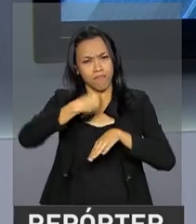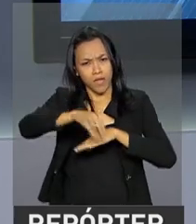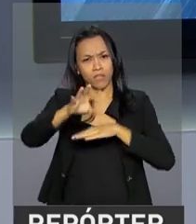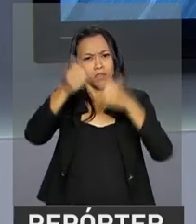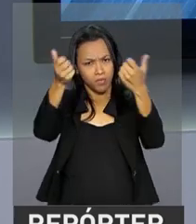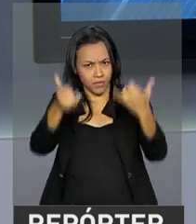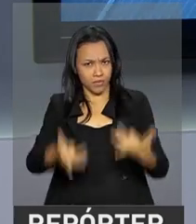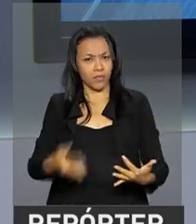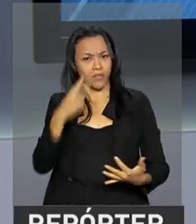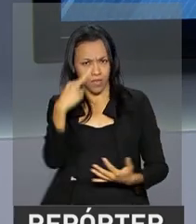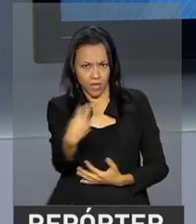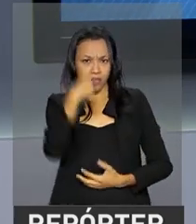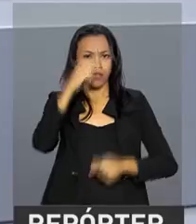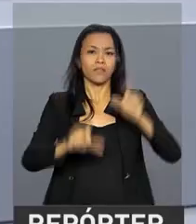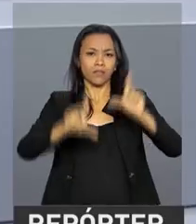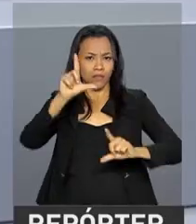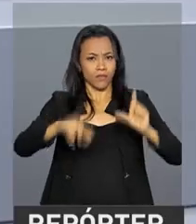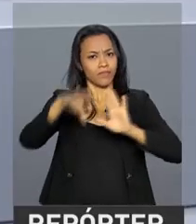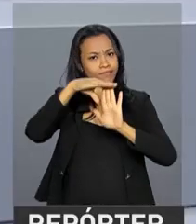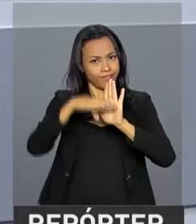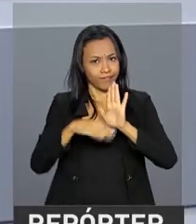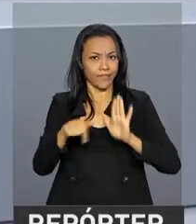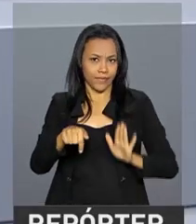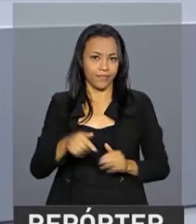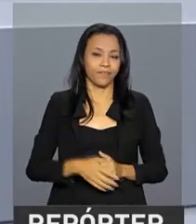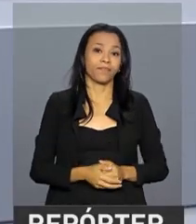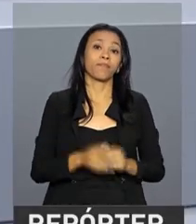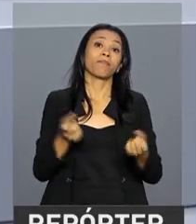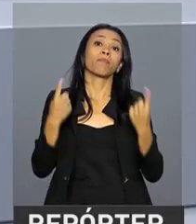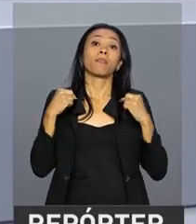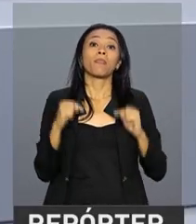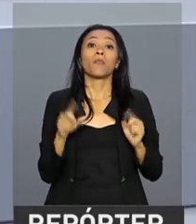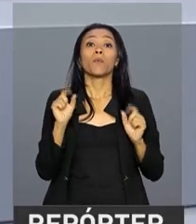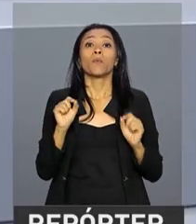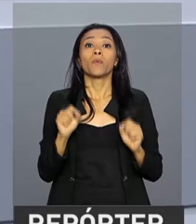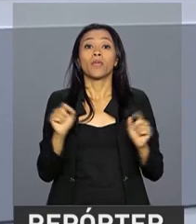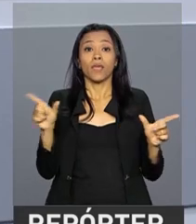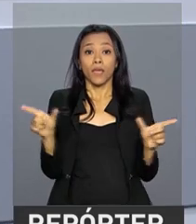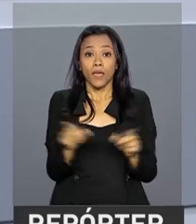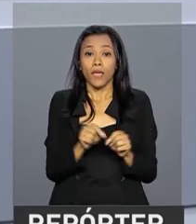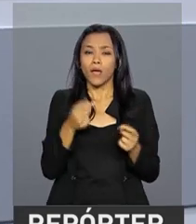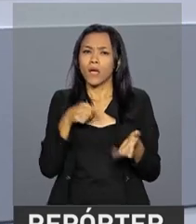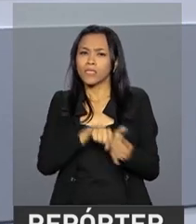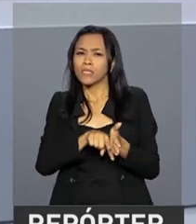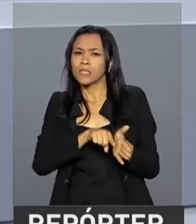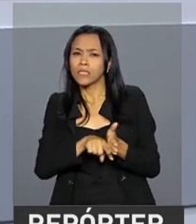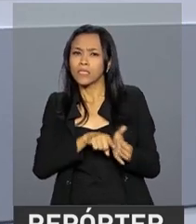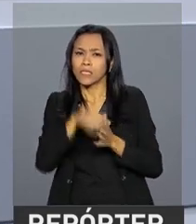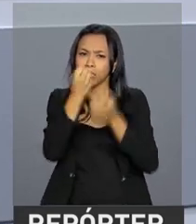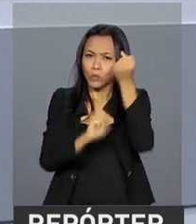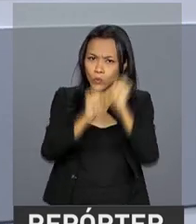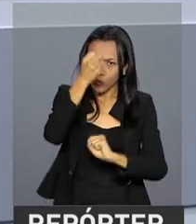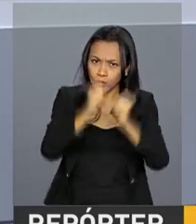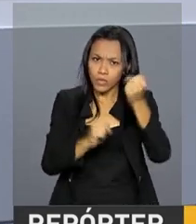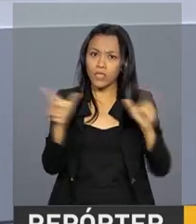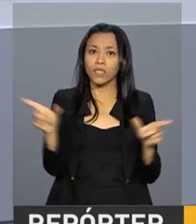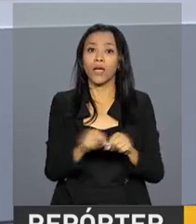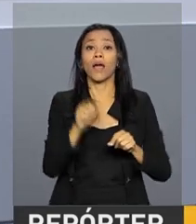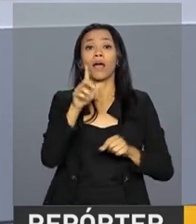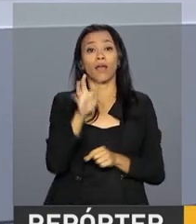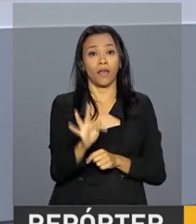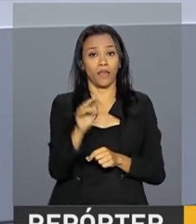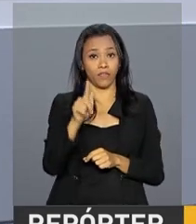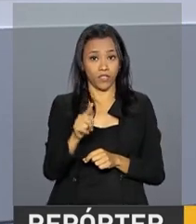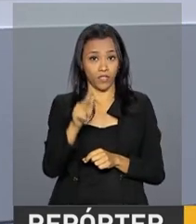na nossa programação o indicador de intenção de investimentos da indústria da fundação getúlio vargas avançou